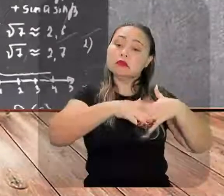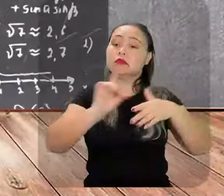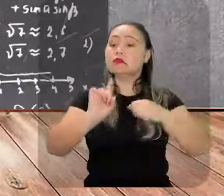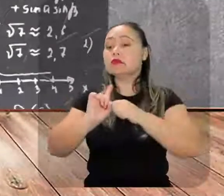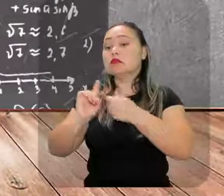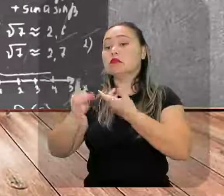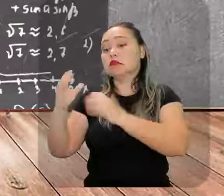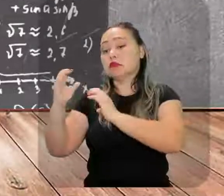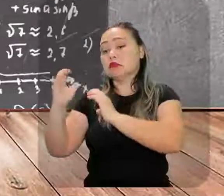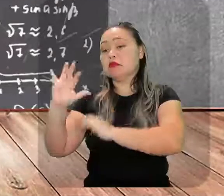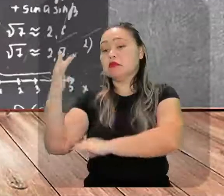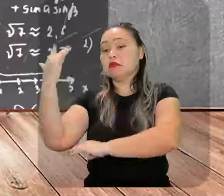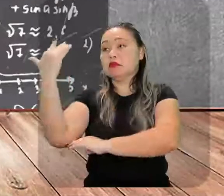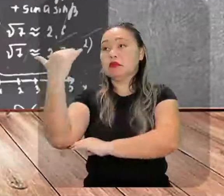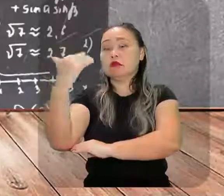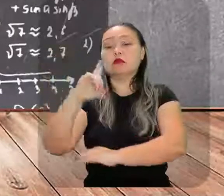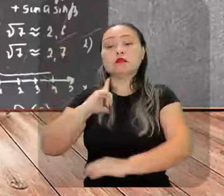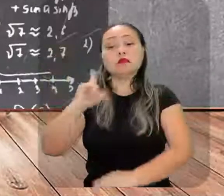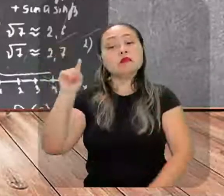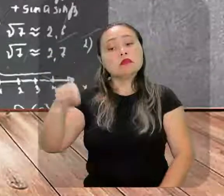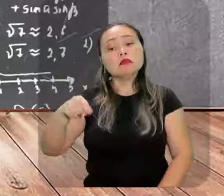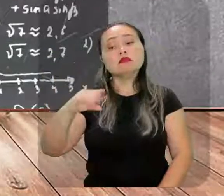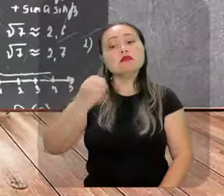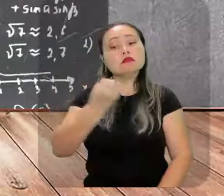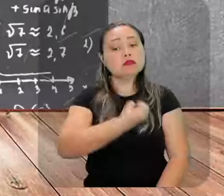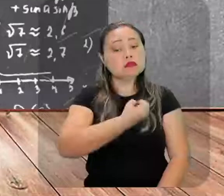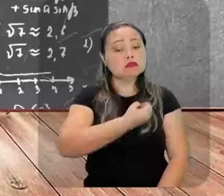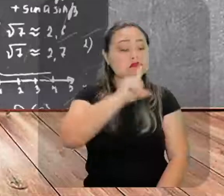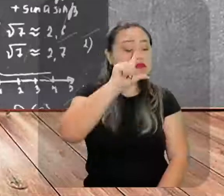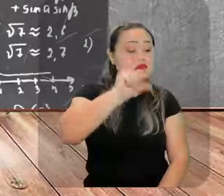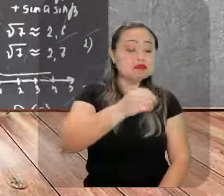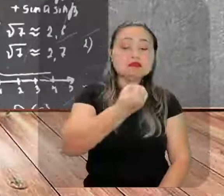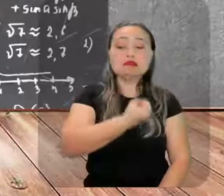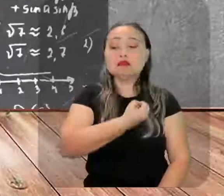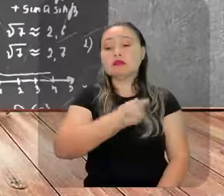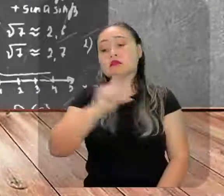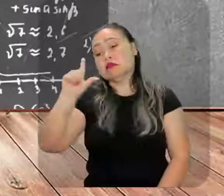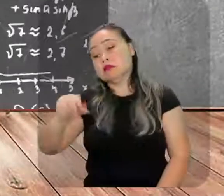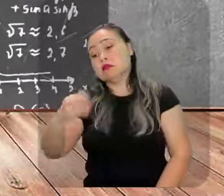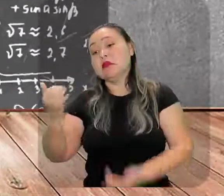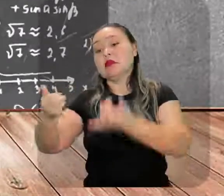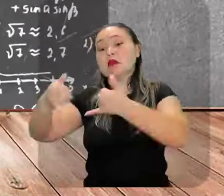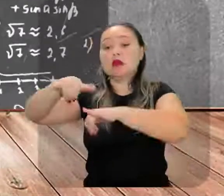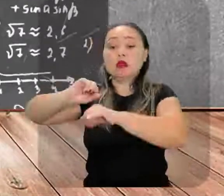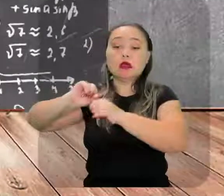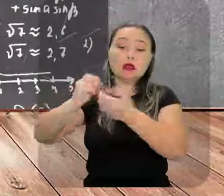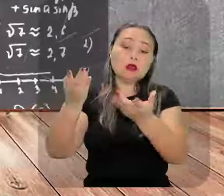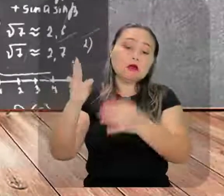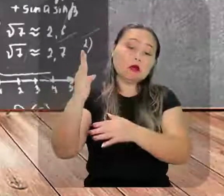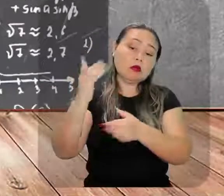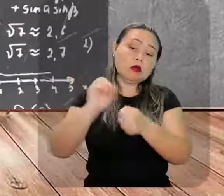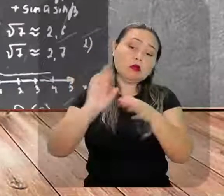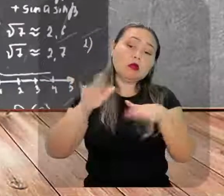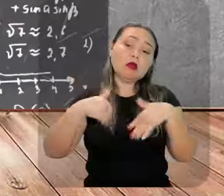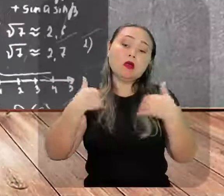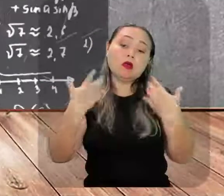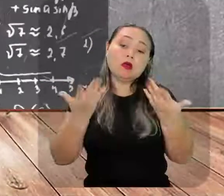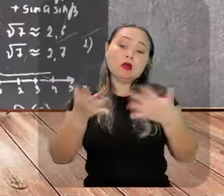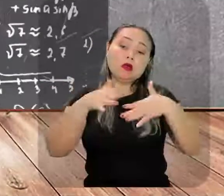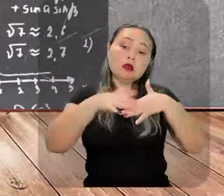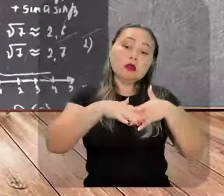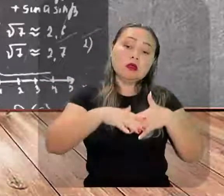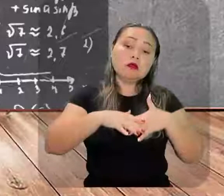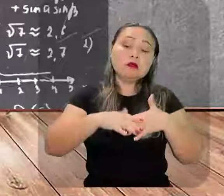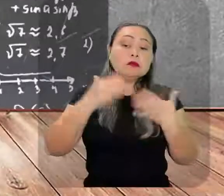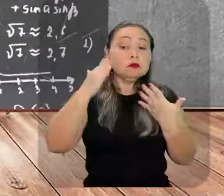da natureza, né? Então, nota muito baixa. Então, eu espero onde envolve química, física, biologia. Né? Nós compreendemos que não foi